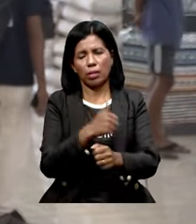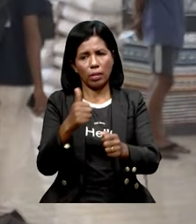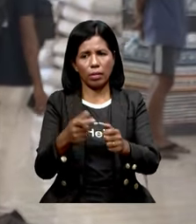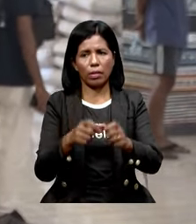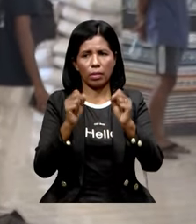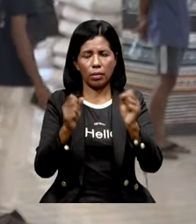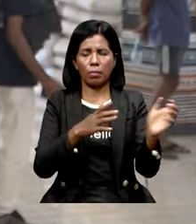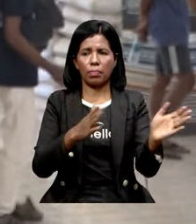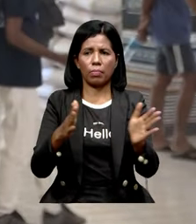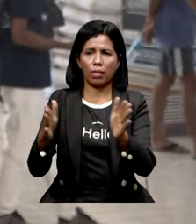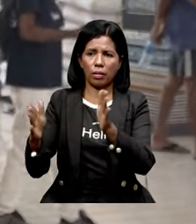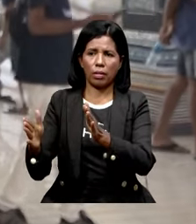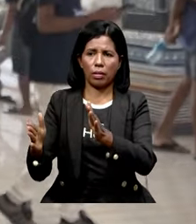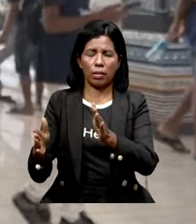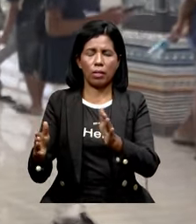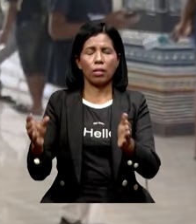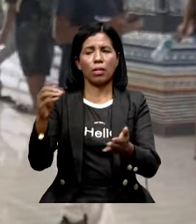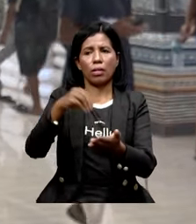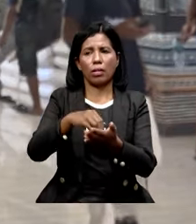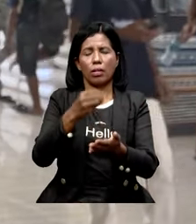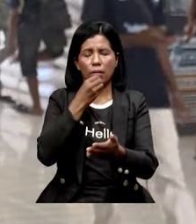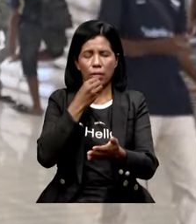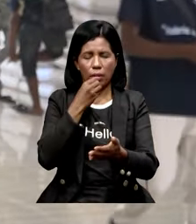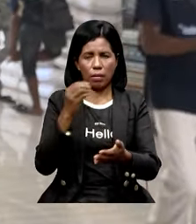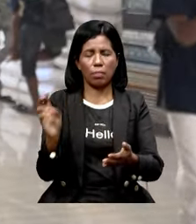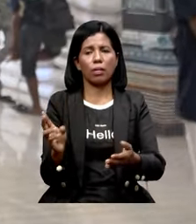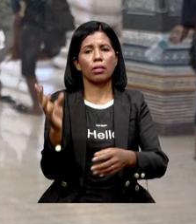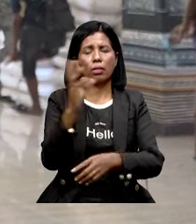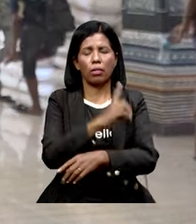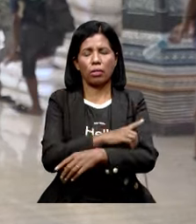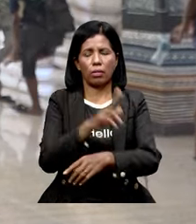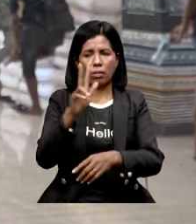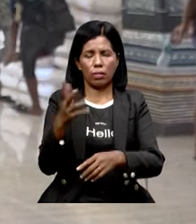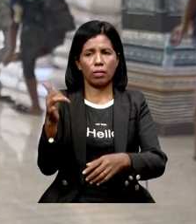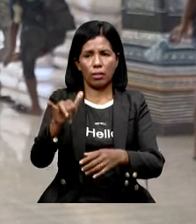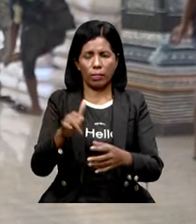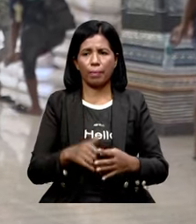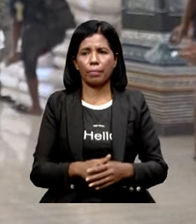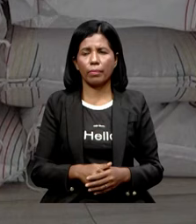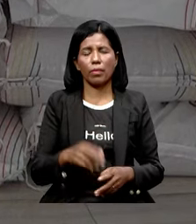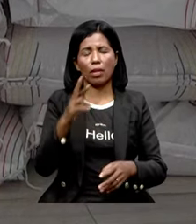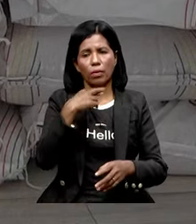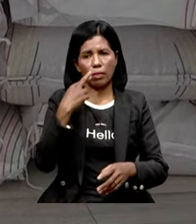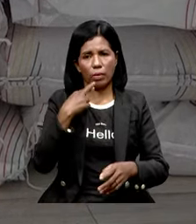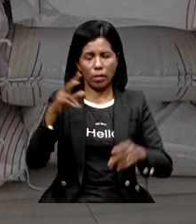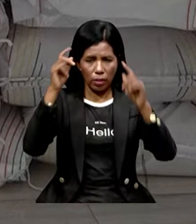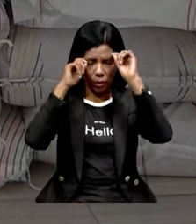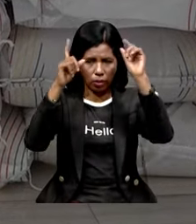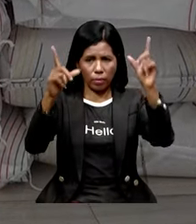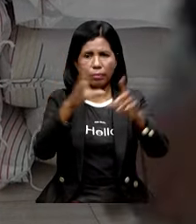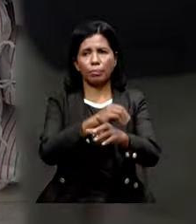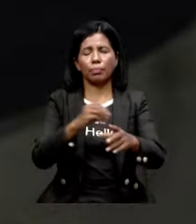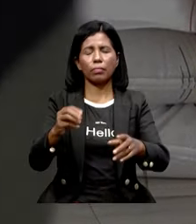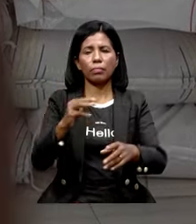Odi bele preparasaun, akomodasaun, konsumu ba durante peregrinasaun ser nian. Fos original Timor Leste o marca